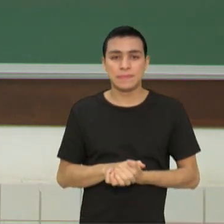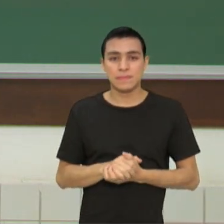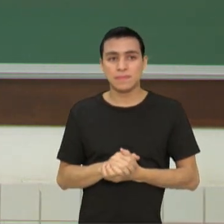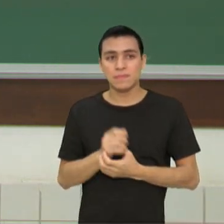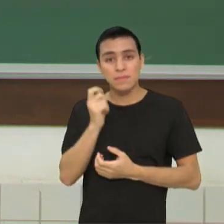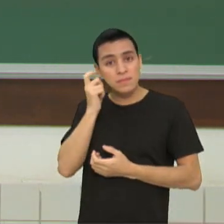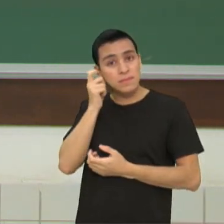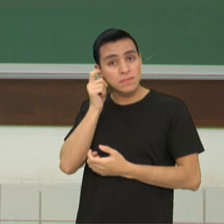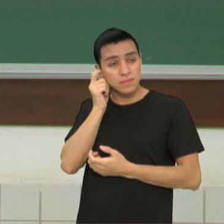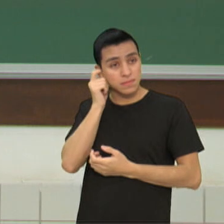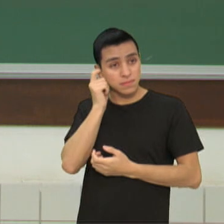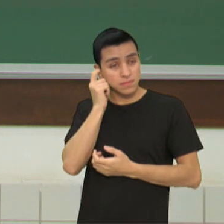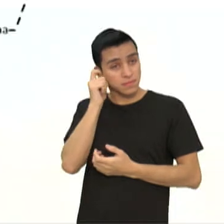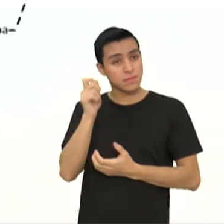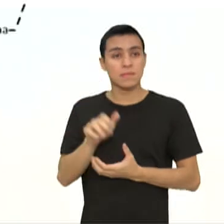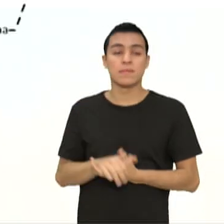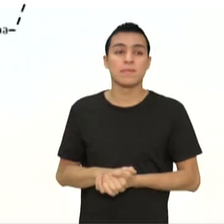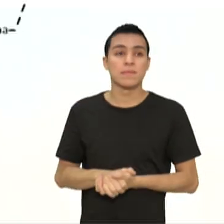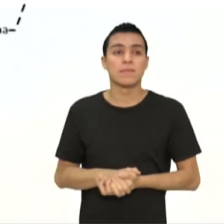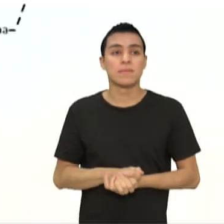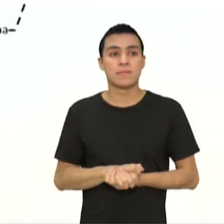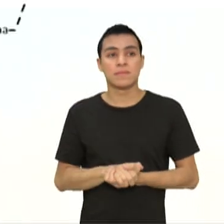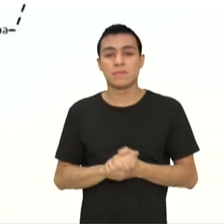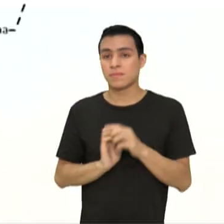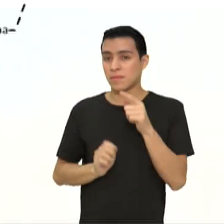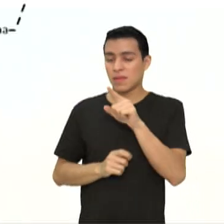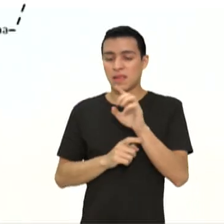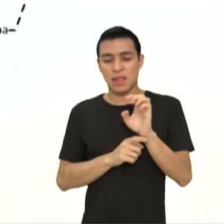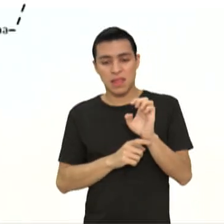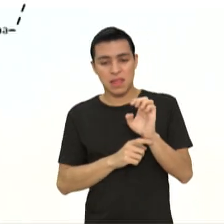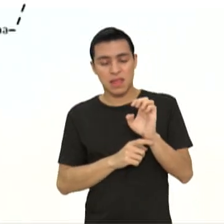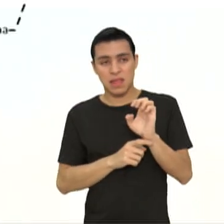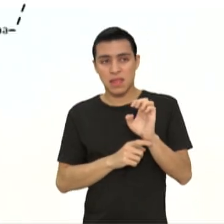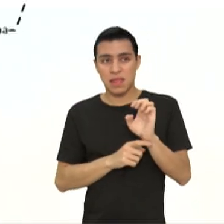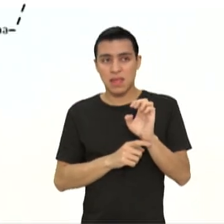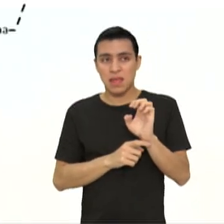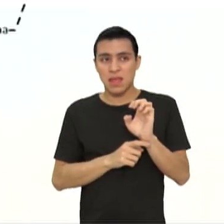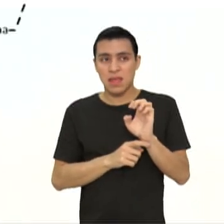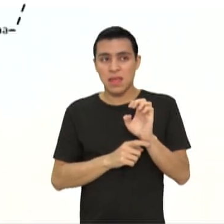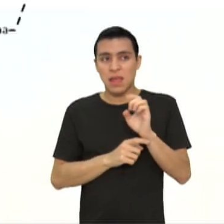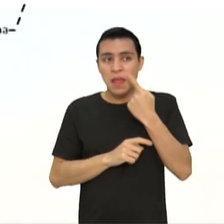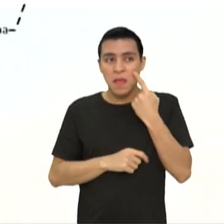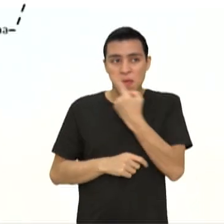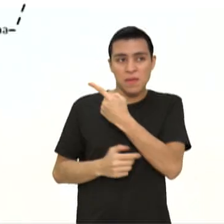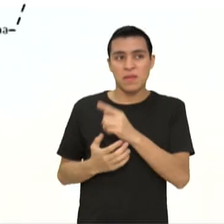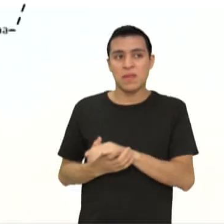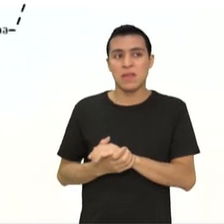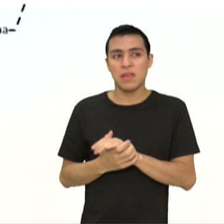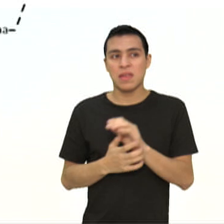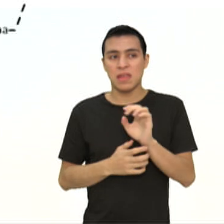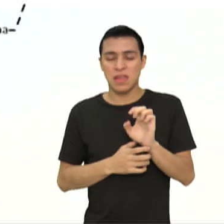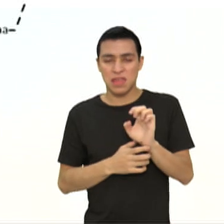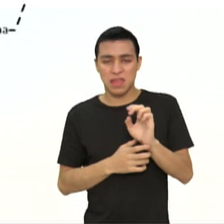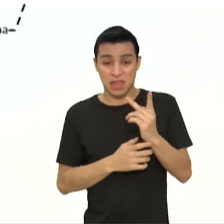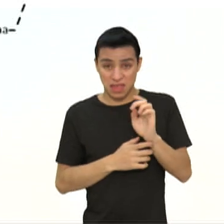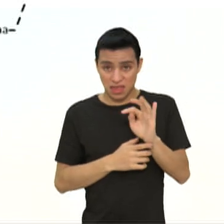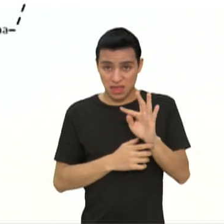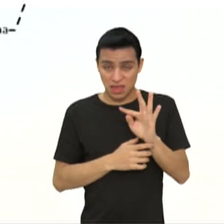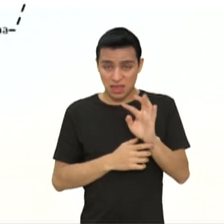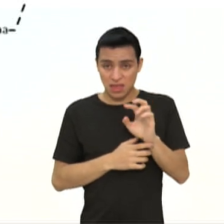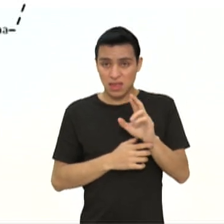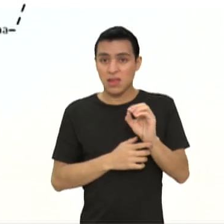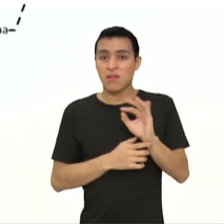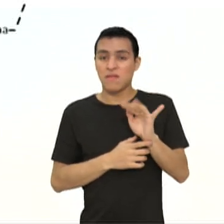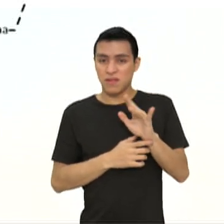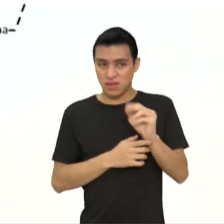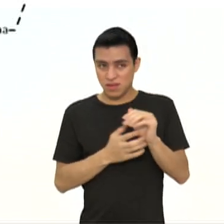Essa parte de digestão chamamos de heterofagia. Olá, na imagem para vocês. A célula normal, com